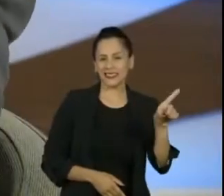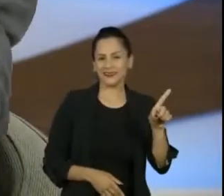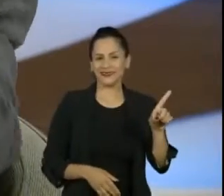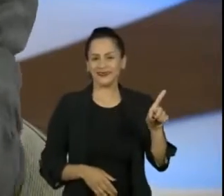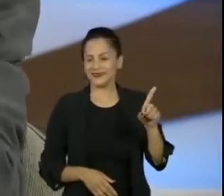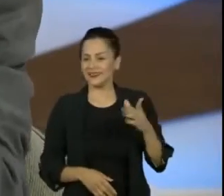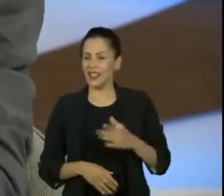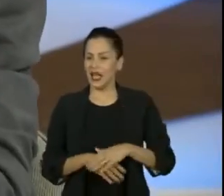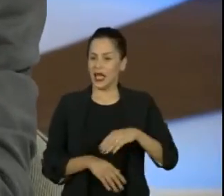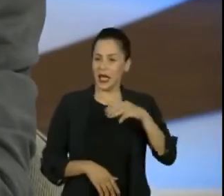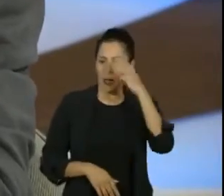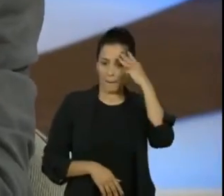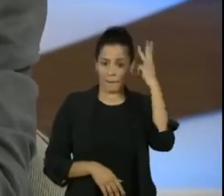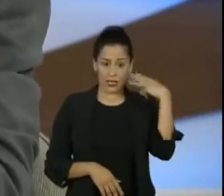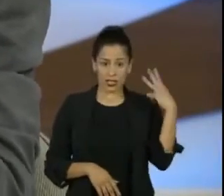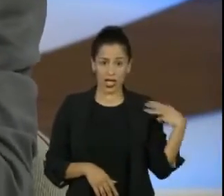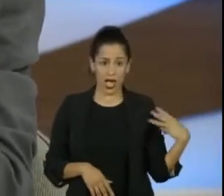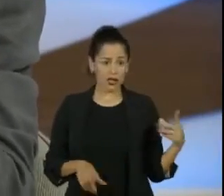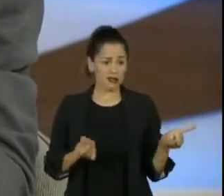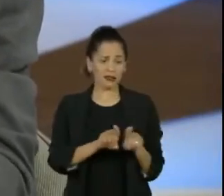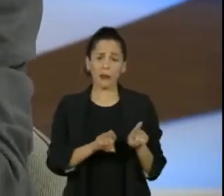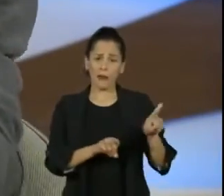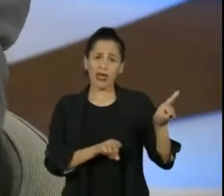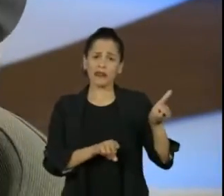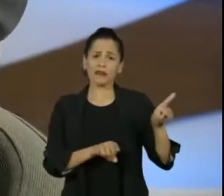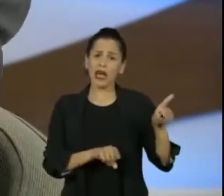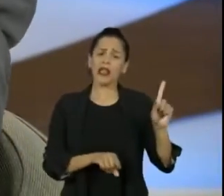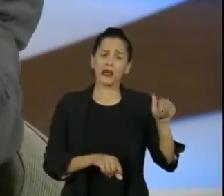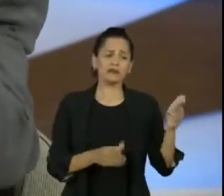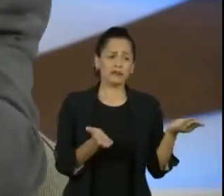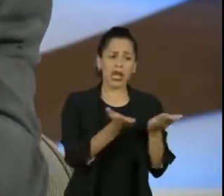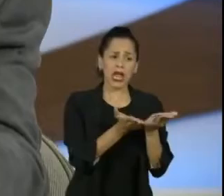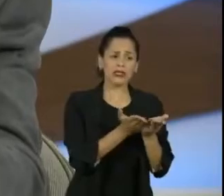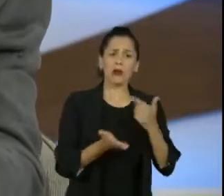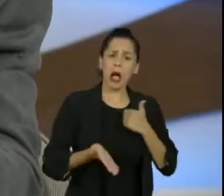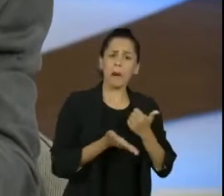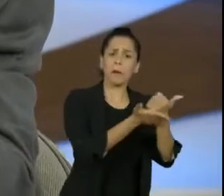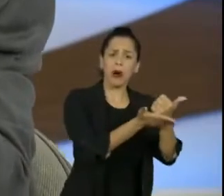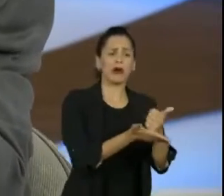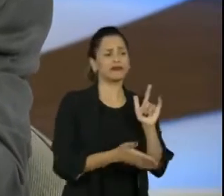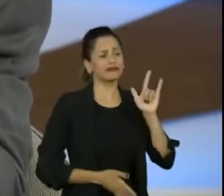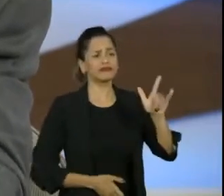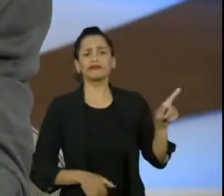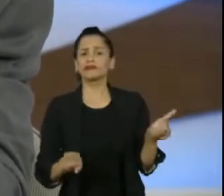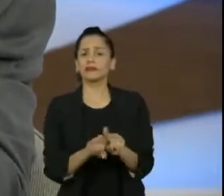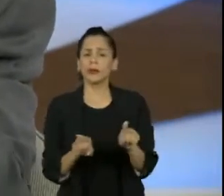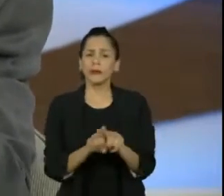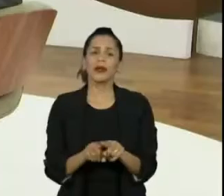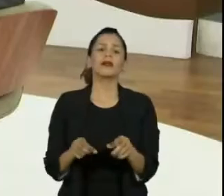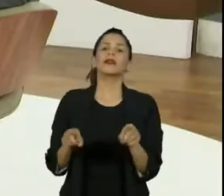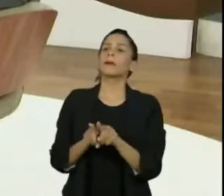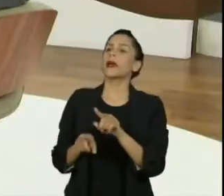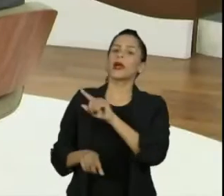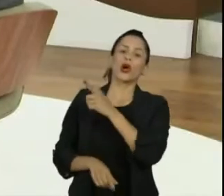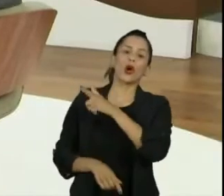uma festa com aquilo, ela gosta, ela delira, eu também. Como vou no Dom Valmor, presidente da CNBB, como vou